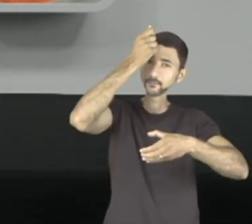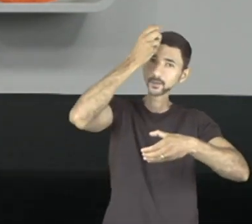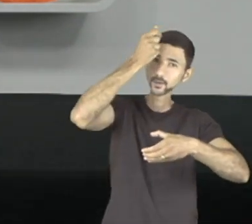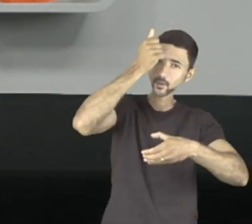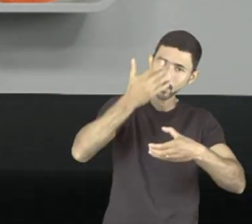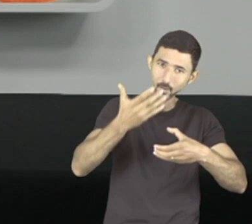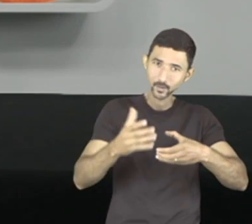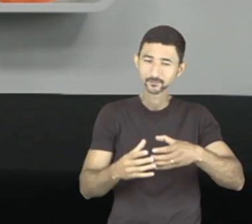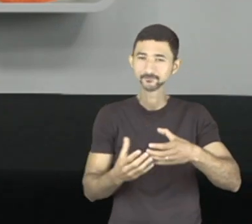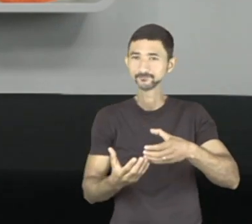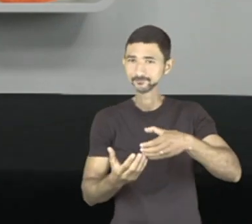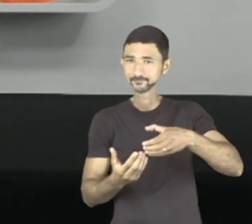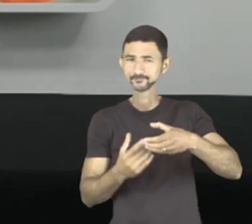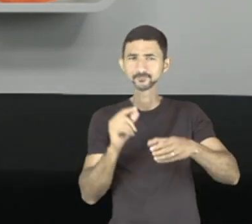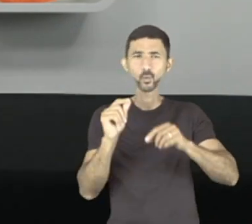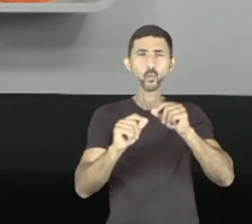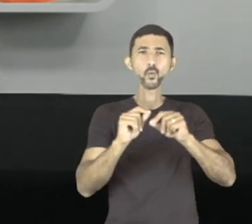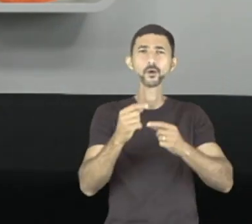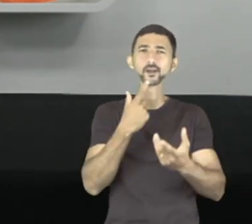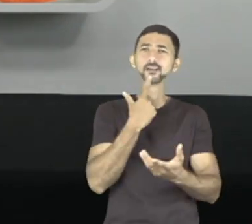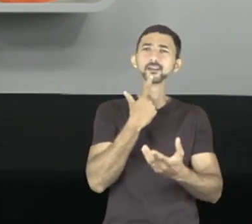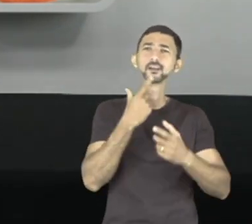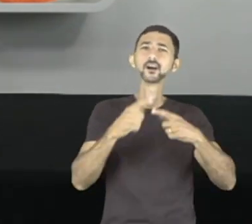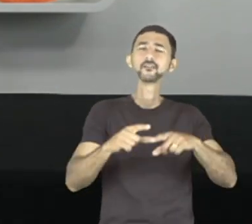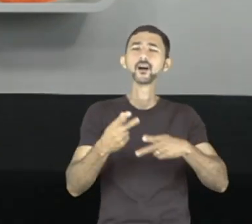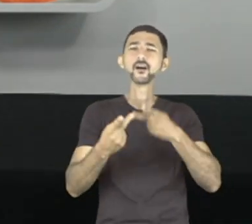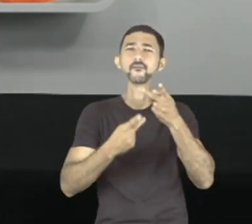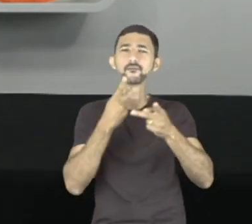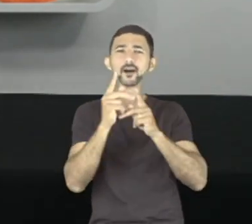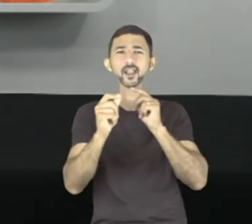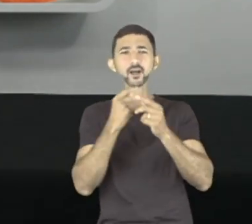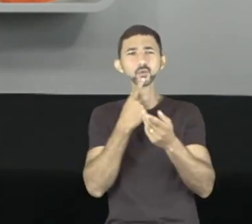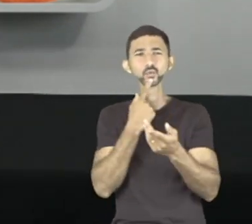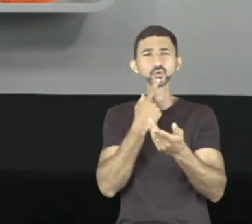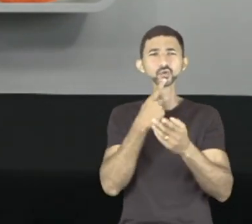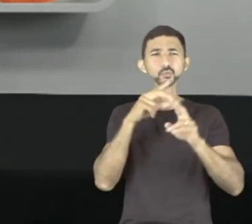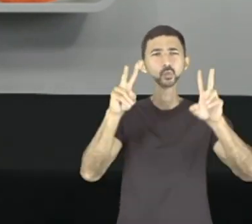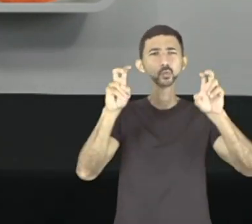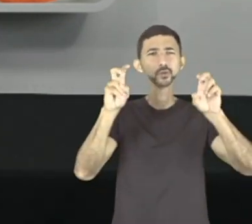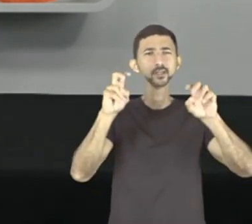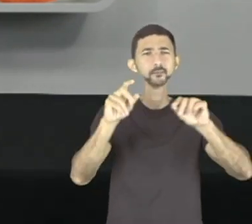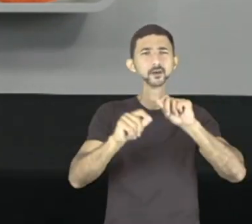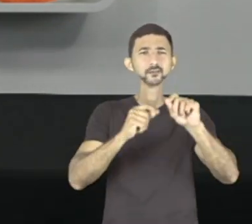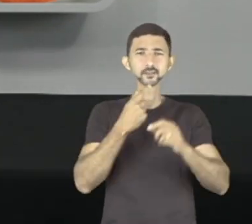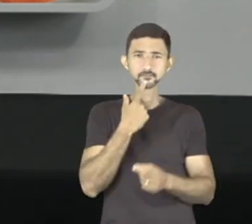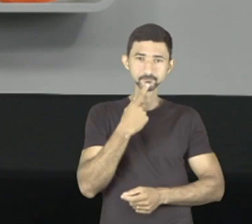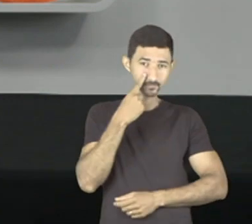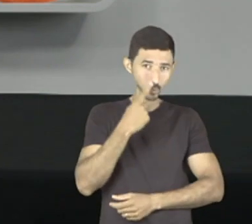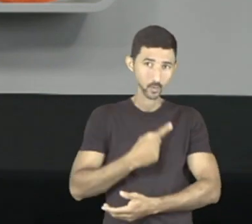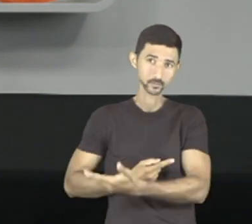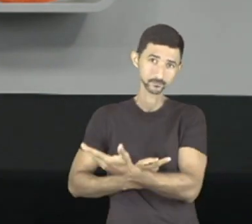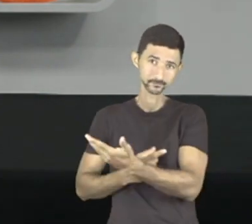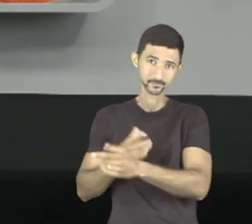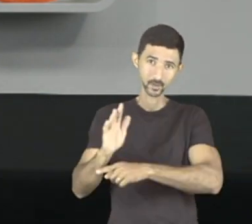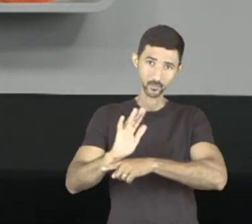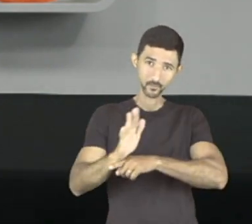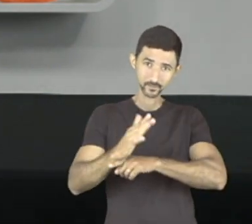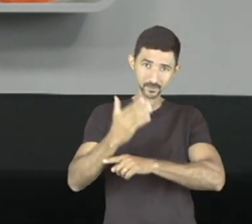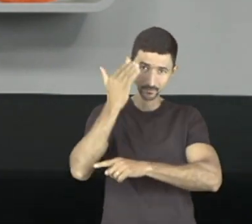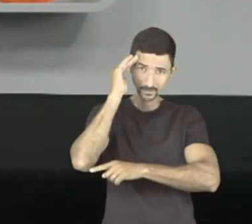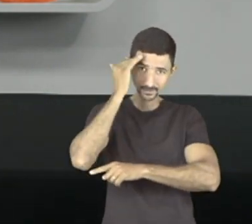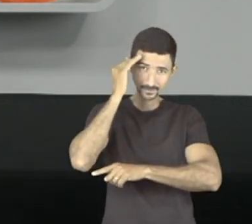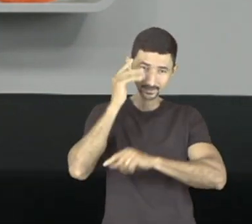de farinha. De onde será que o que será que nós vamos falar na aula de hoje? Acompanhe comigo o vídeo para você